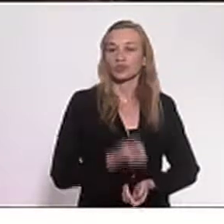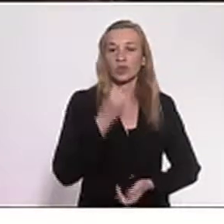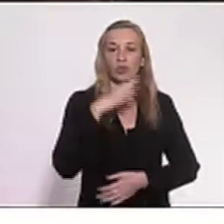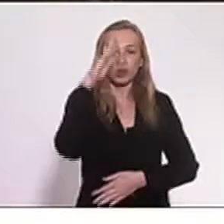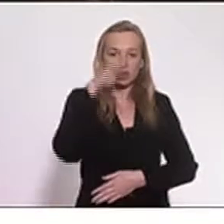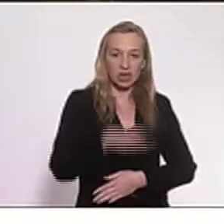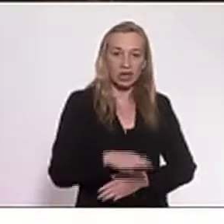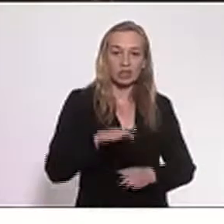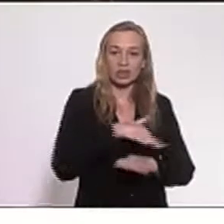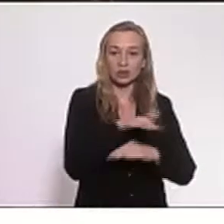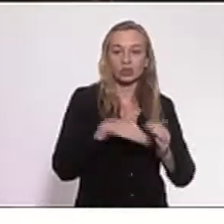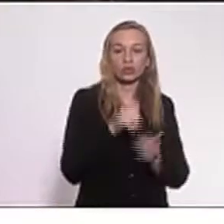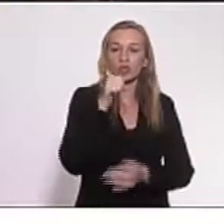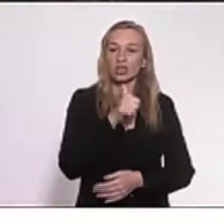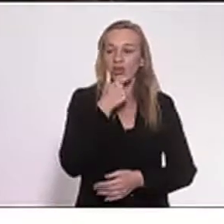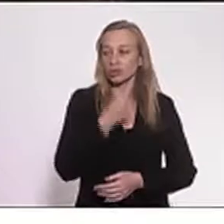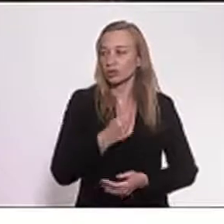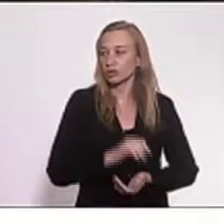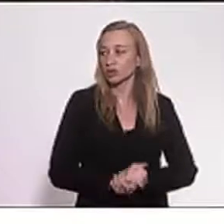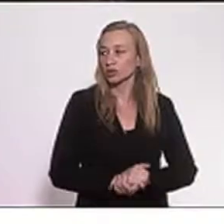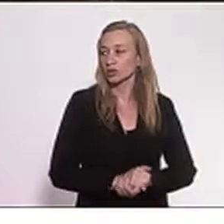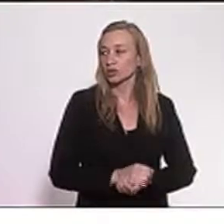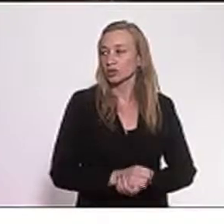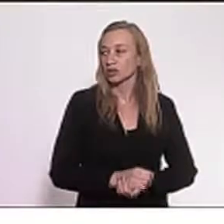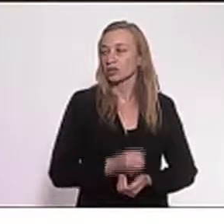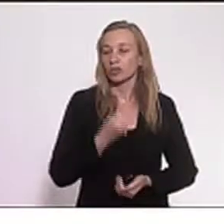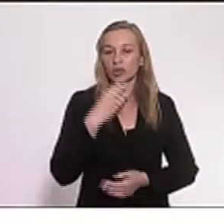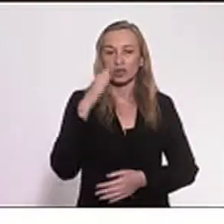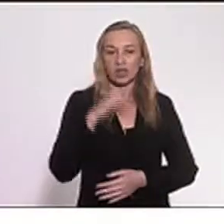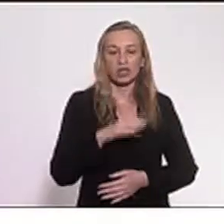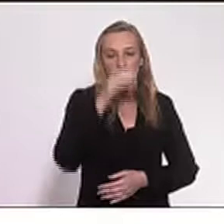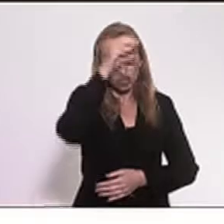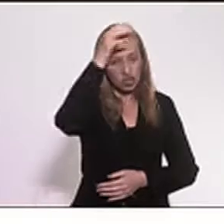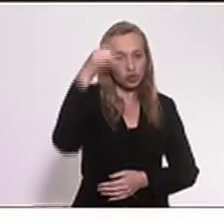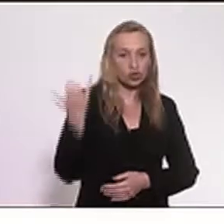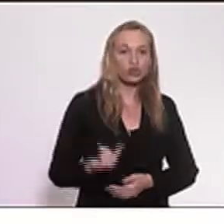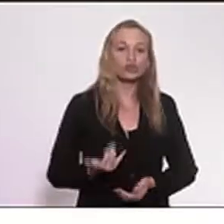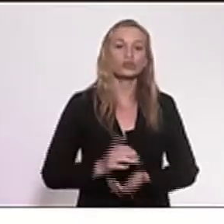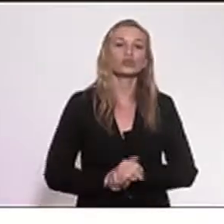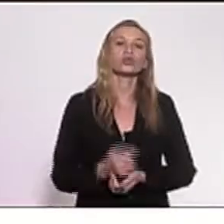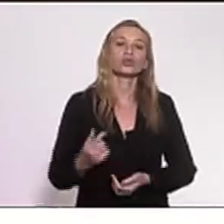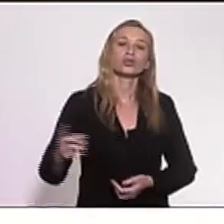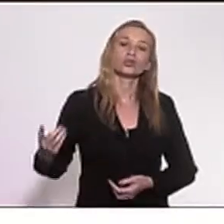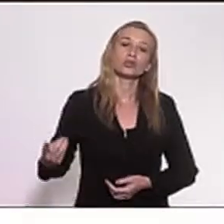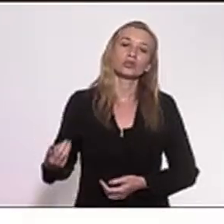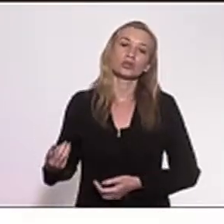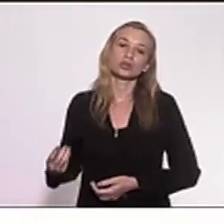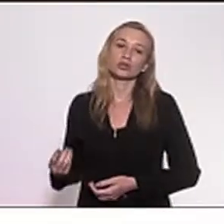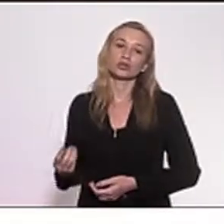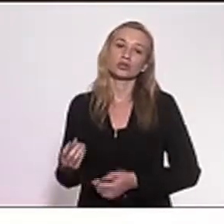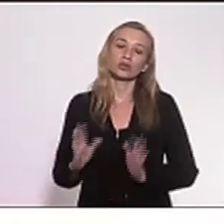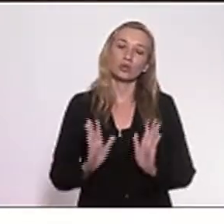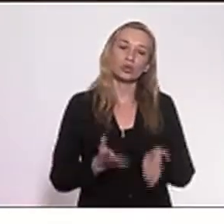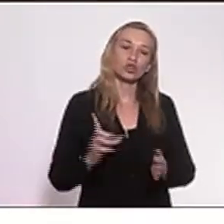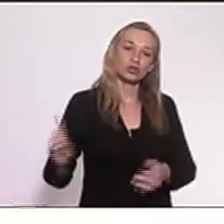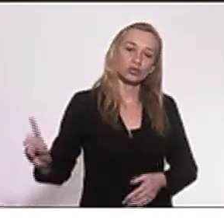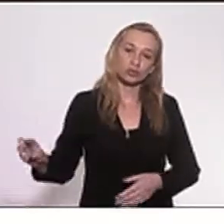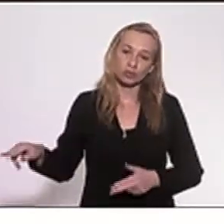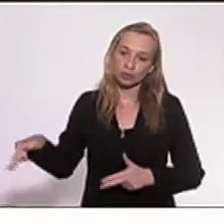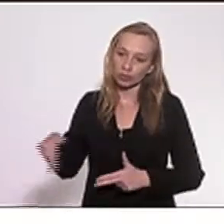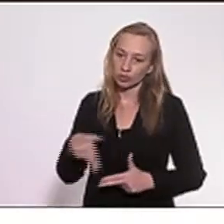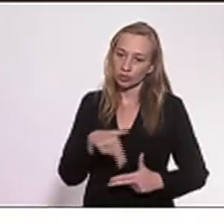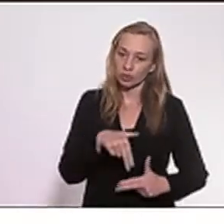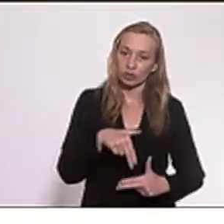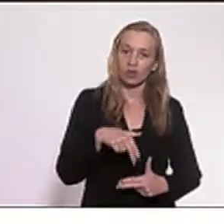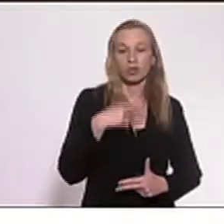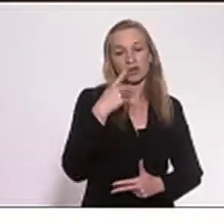Boa tarde a todas e todos. Boa tarde, presidente Tiaju. Hoje eu vim à tribuna para falar sobre a